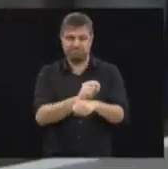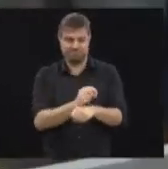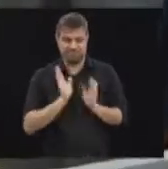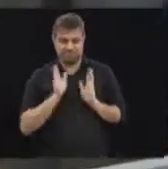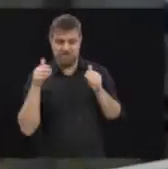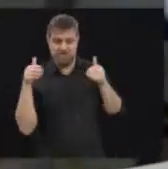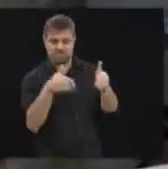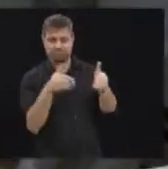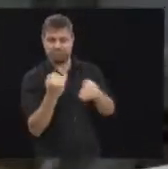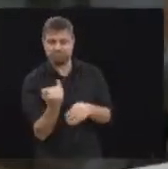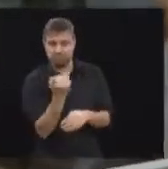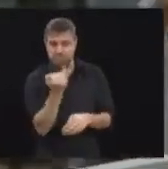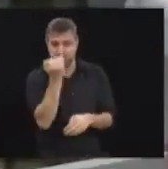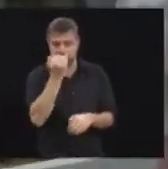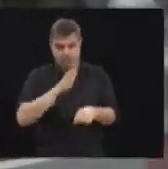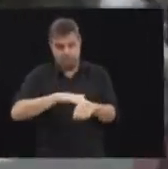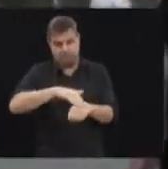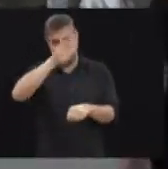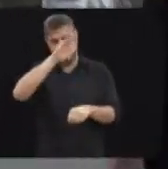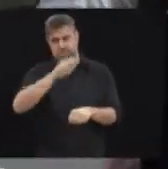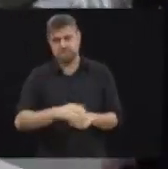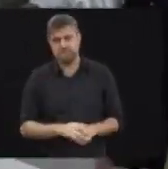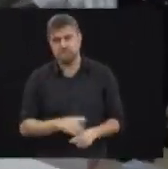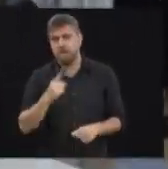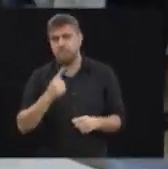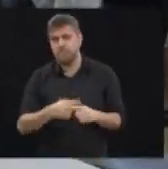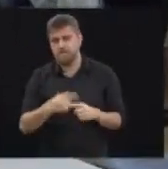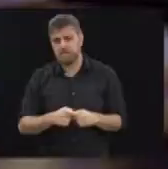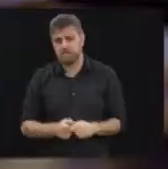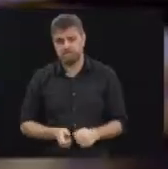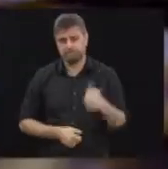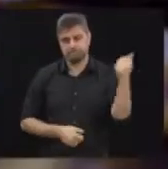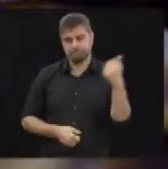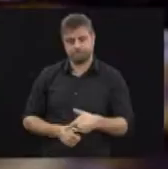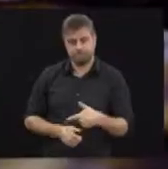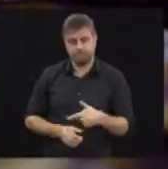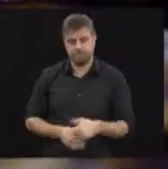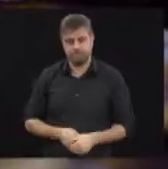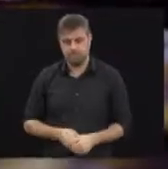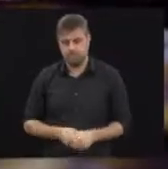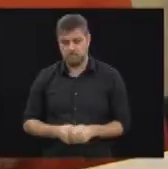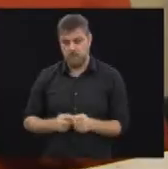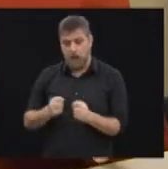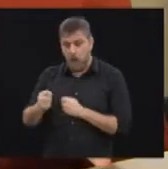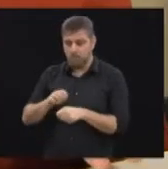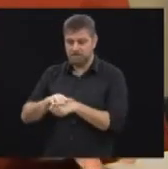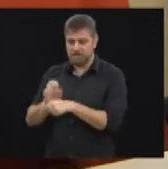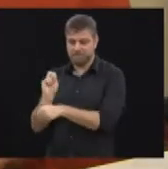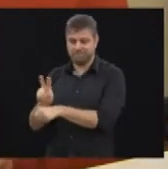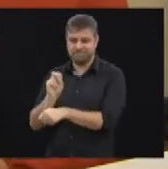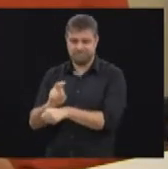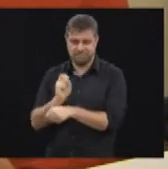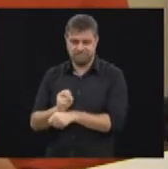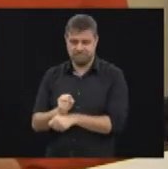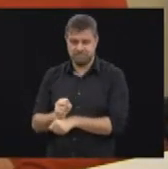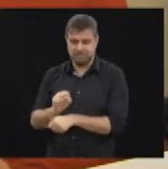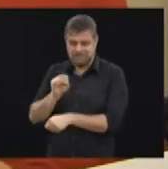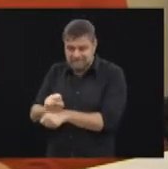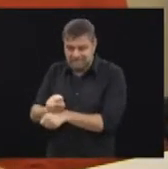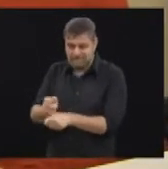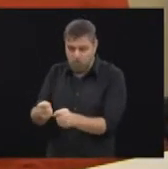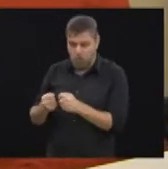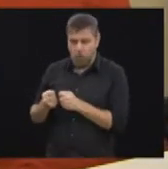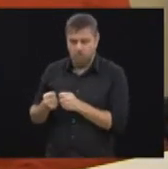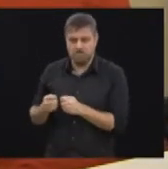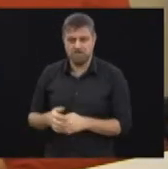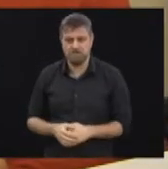não transmissíveis começaram a ganhar uma importância maior, justamente por o sucesso obtido no controle das doenças